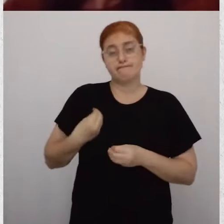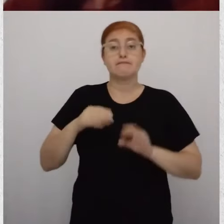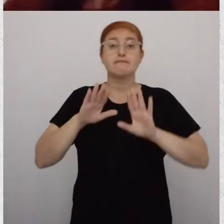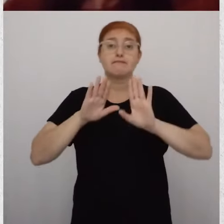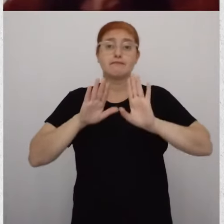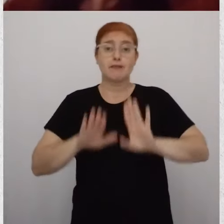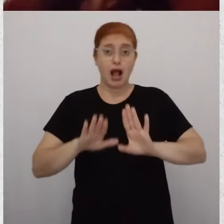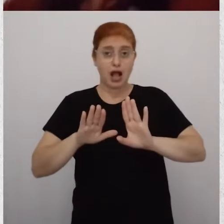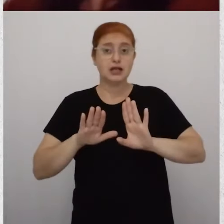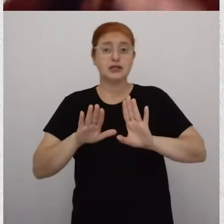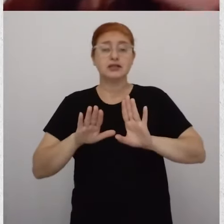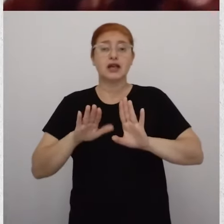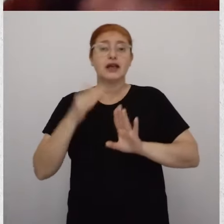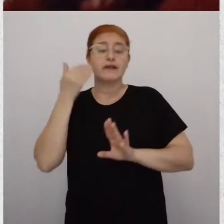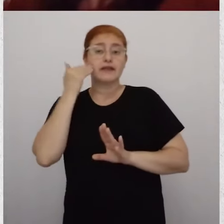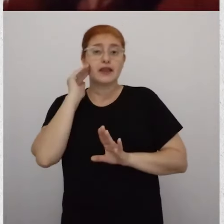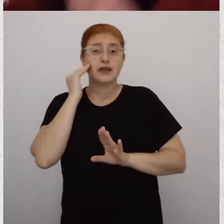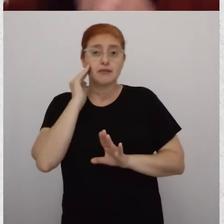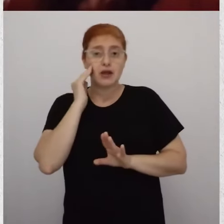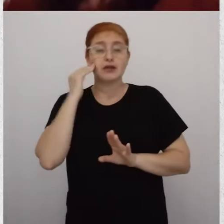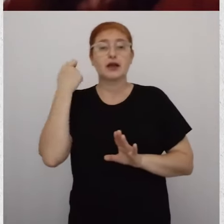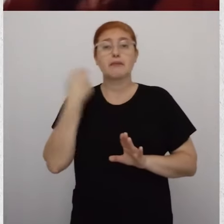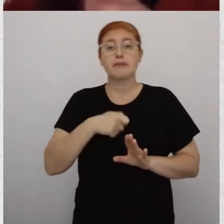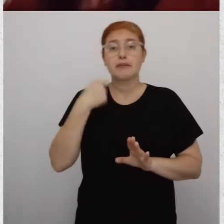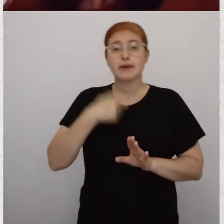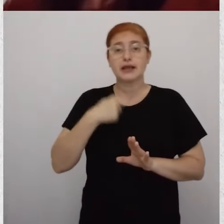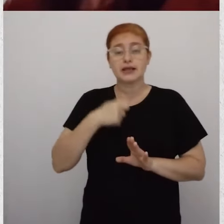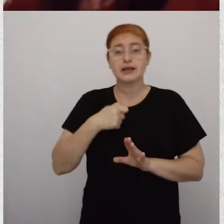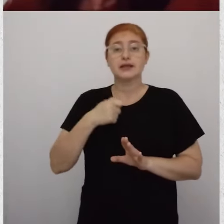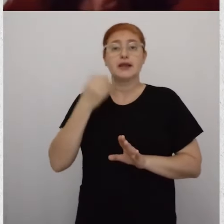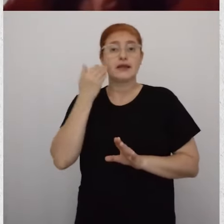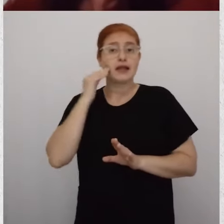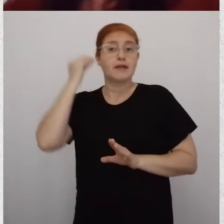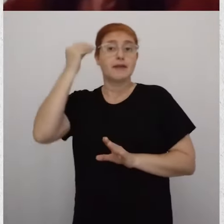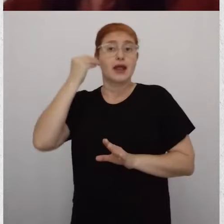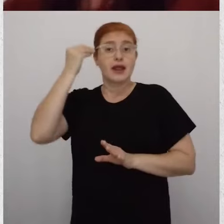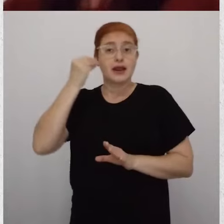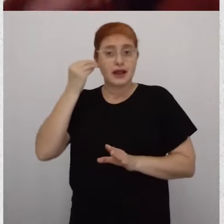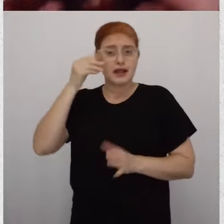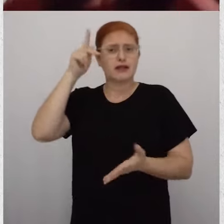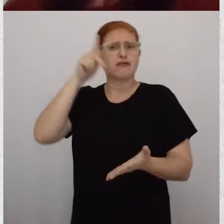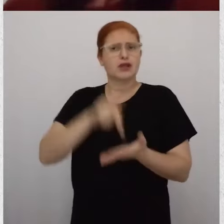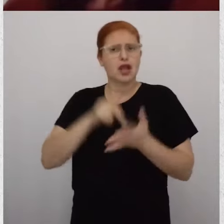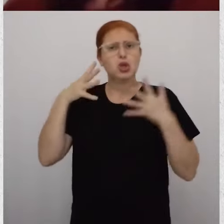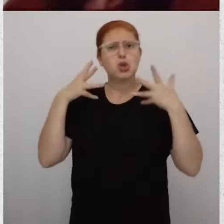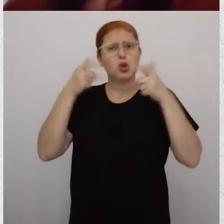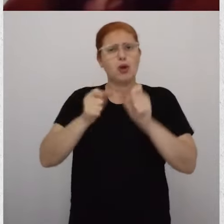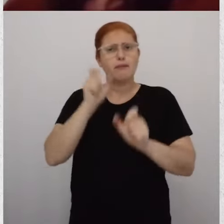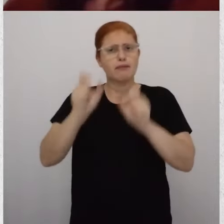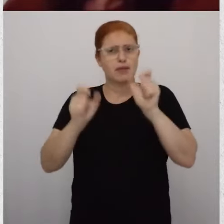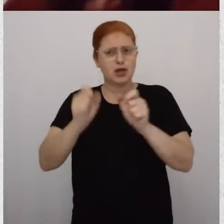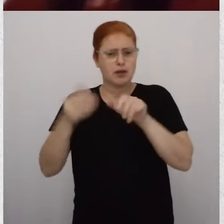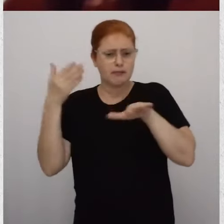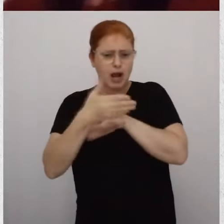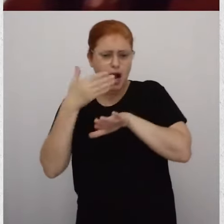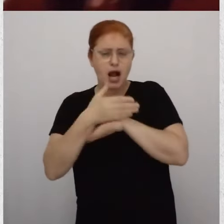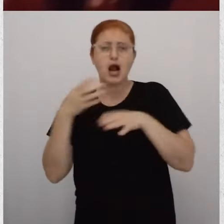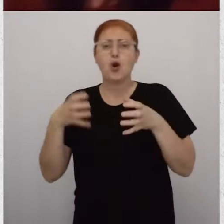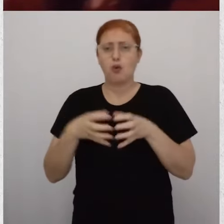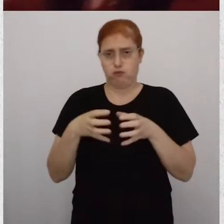é uma concepção de justiça que está muito fincada nas experiências concretas de todas as pessoas que compõem esse grupo,